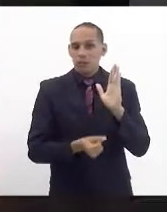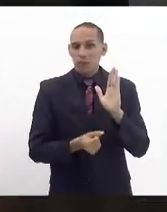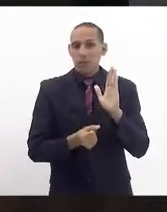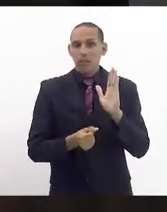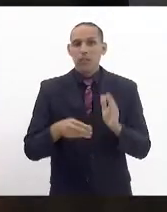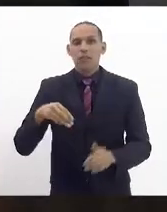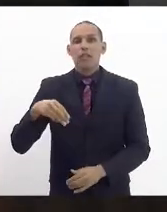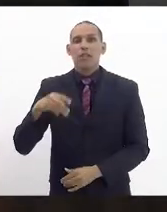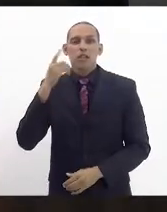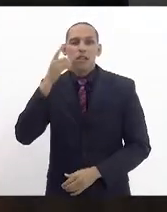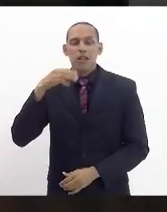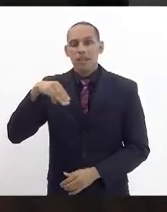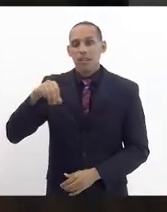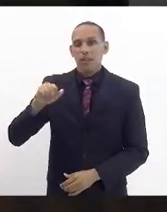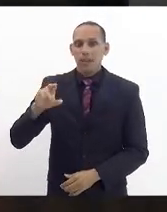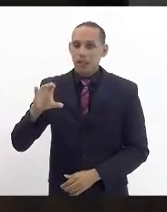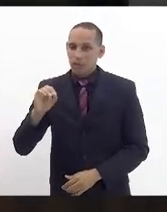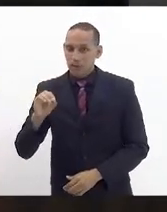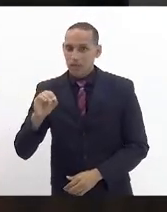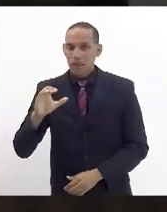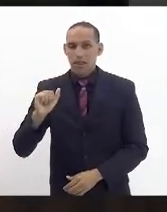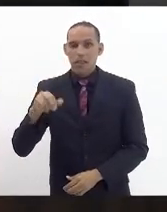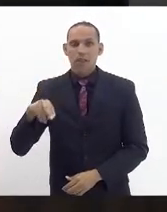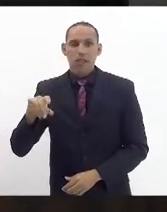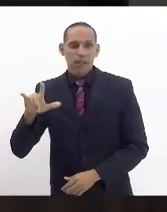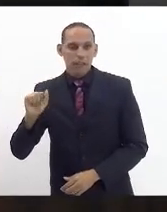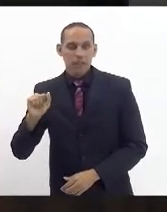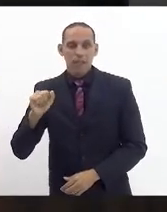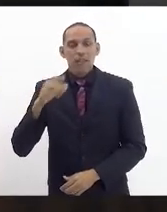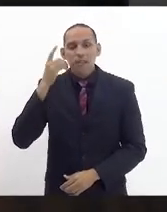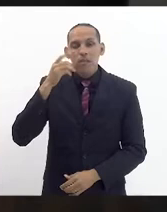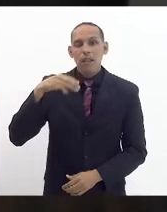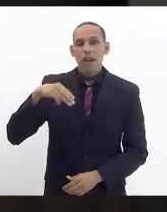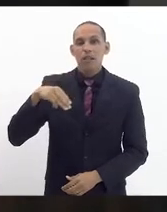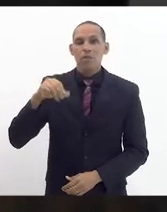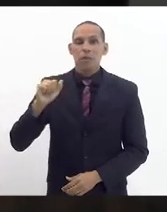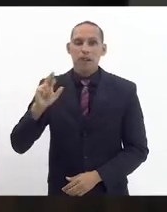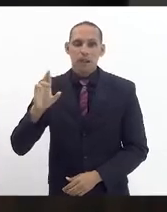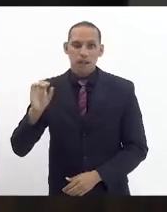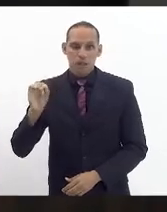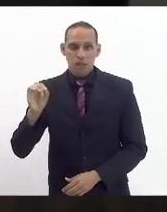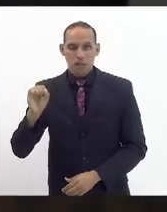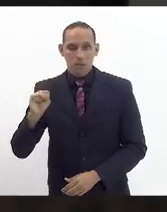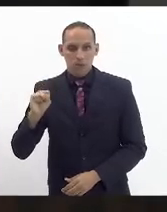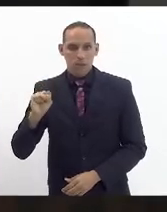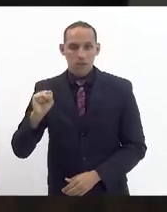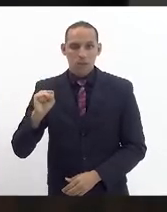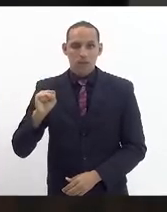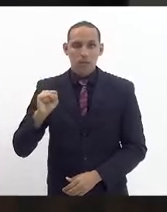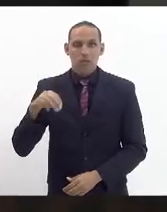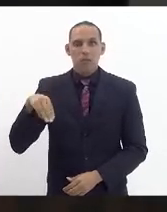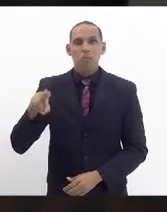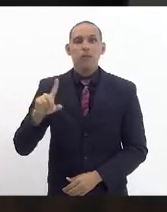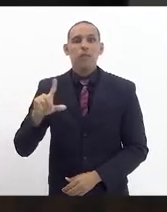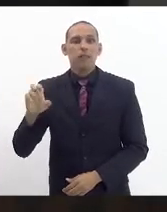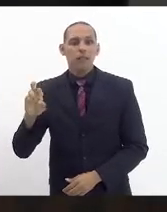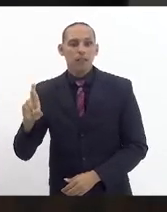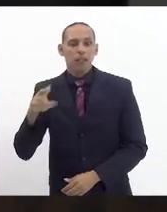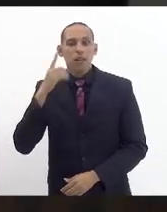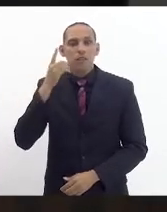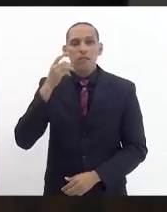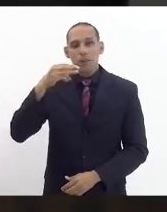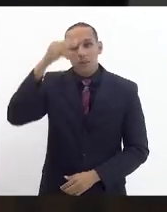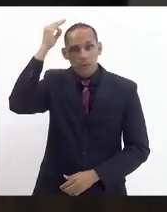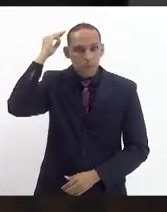Márcio Canella. Deputado Márcio Canella, deputado Marcos Miller. Deputado Marcos Miller, deputado Márcio